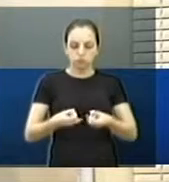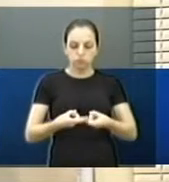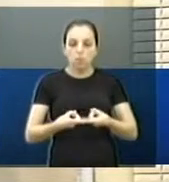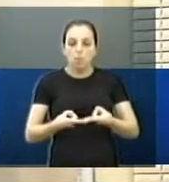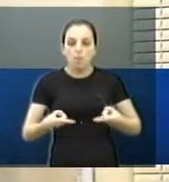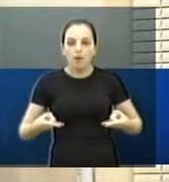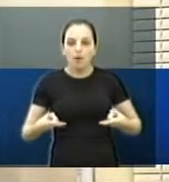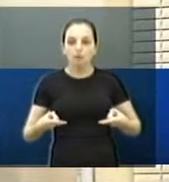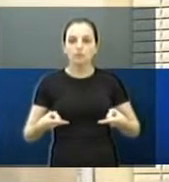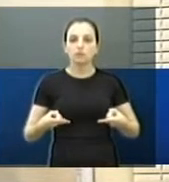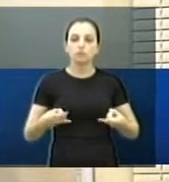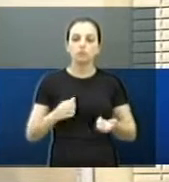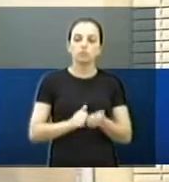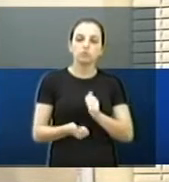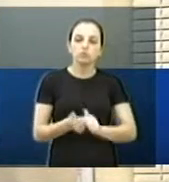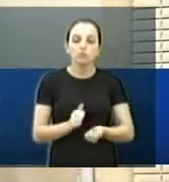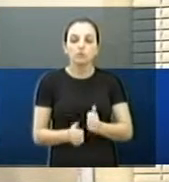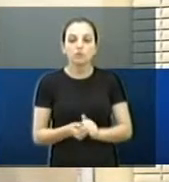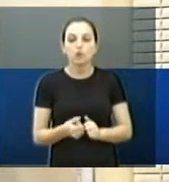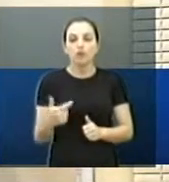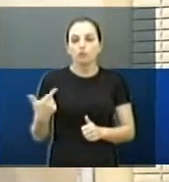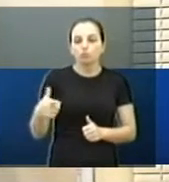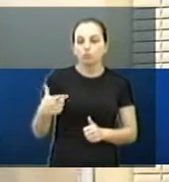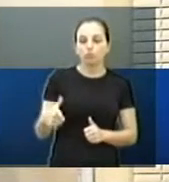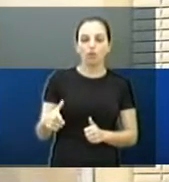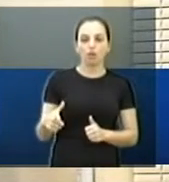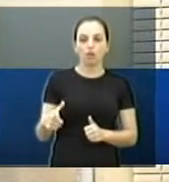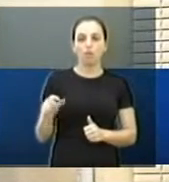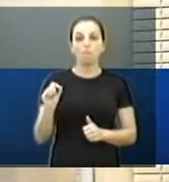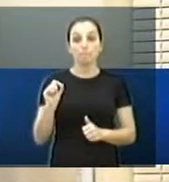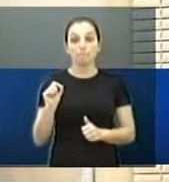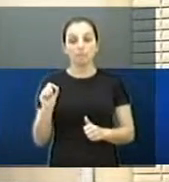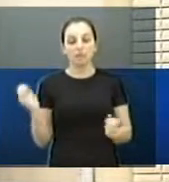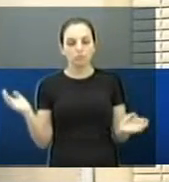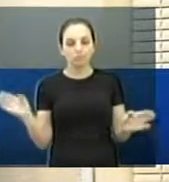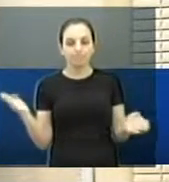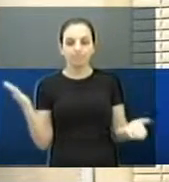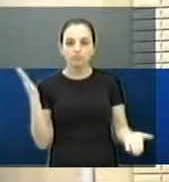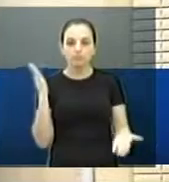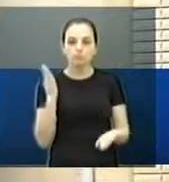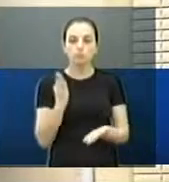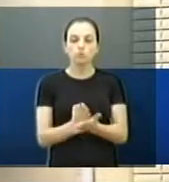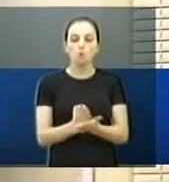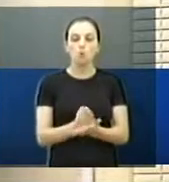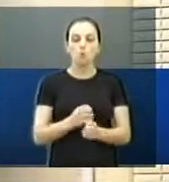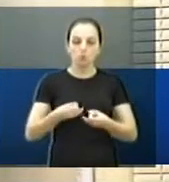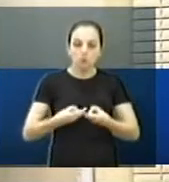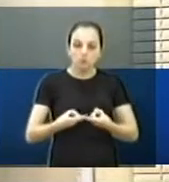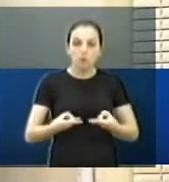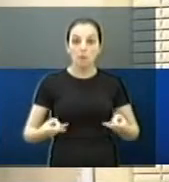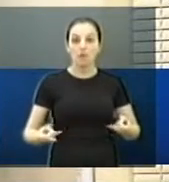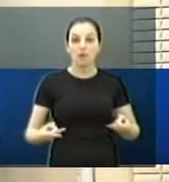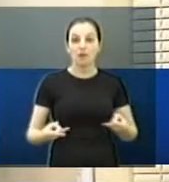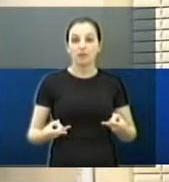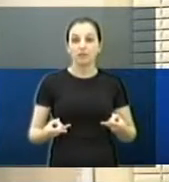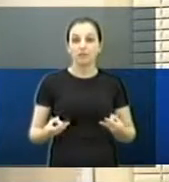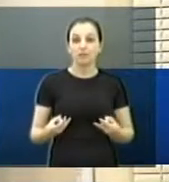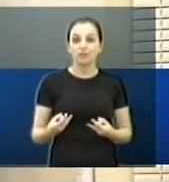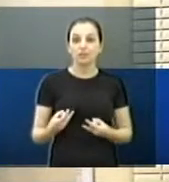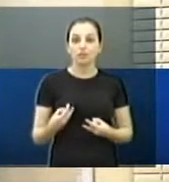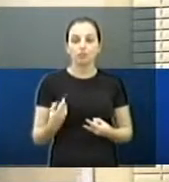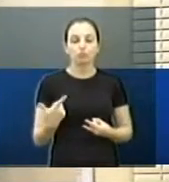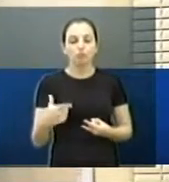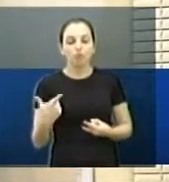foram cortados esse passe para esses atletas, então está muito complicado condições de ir até o local